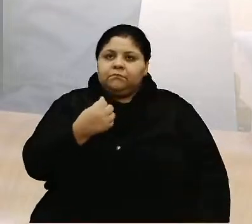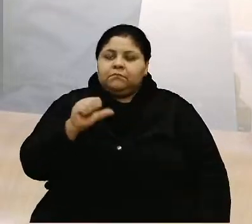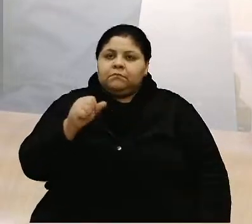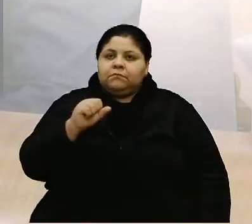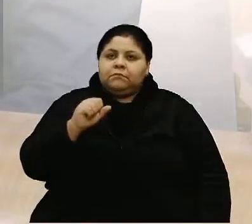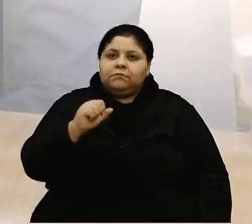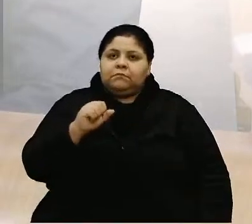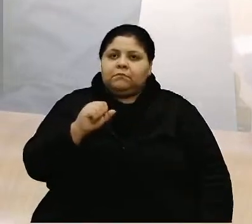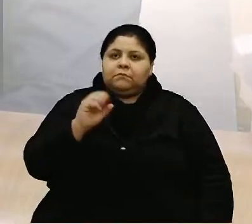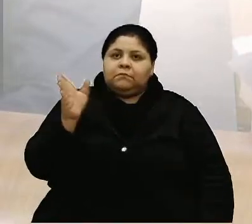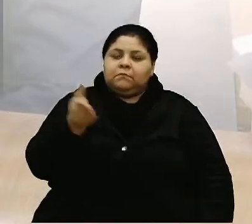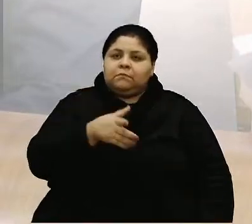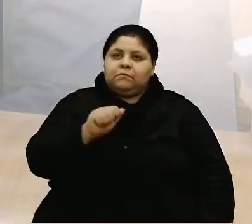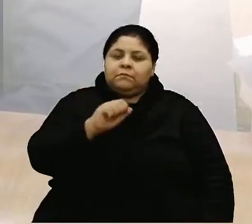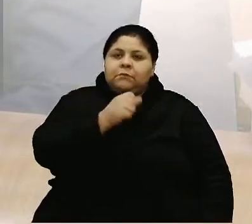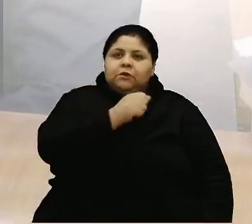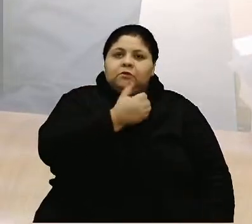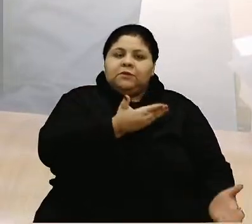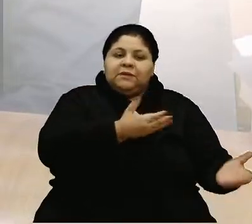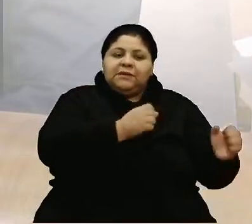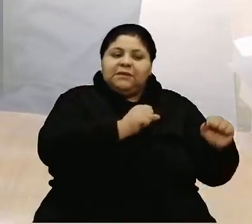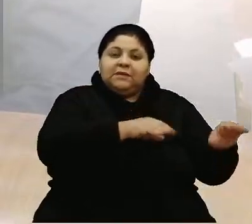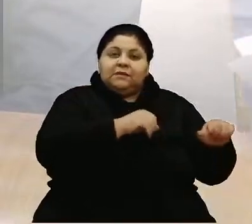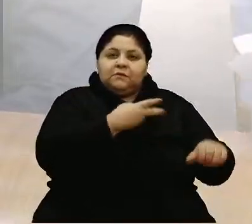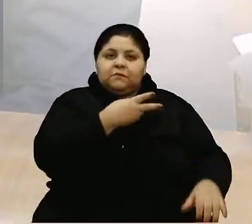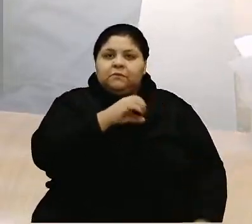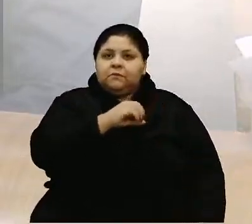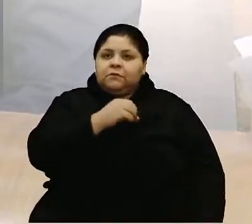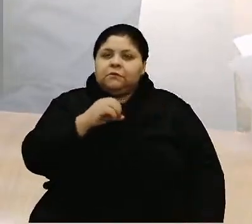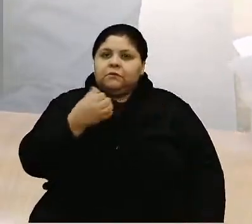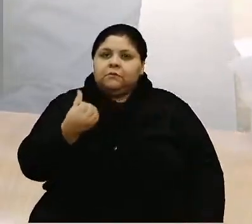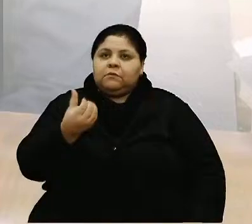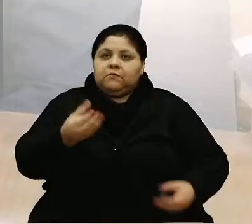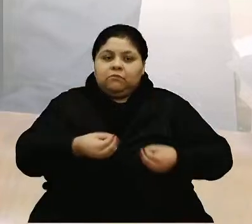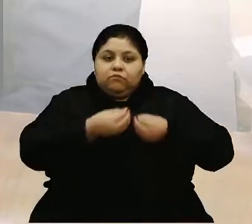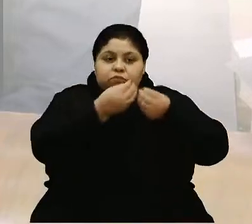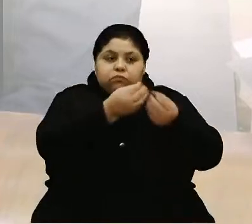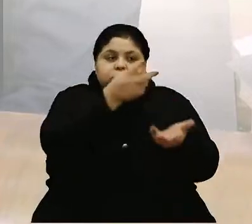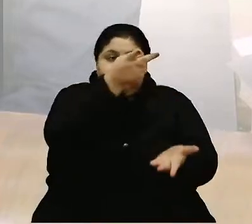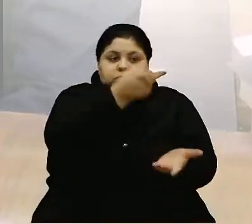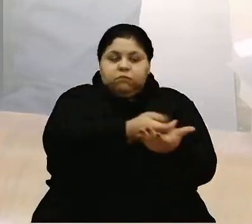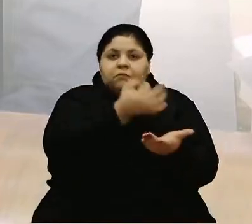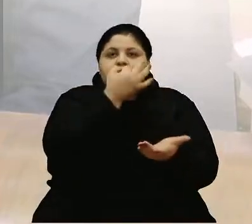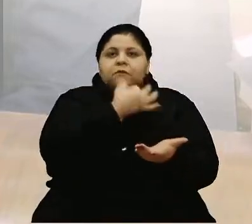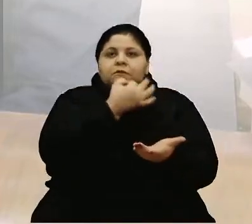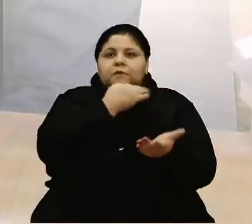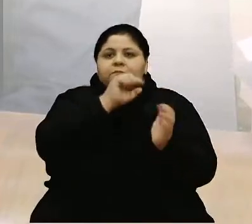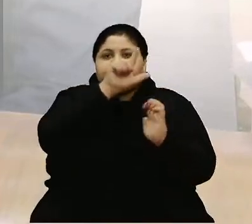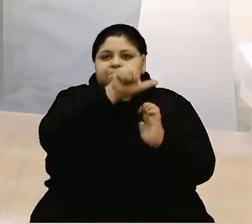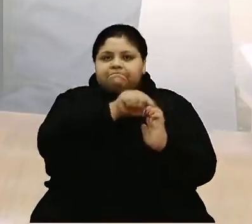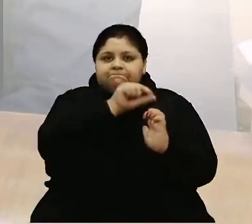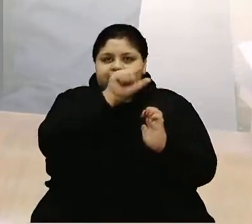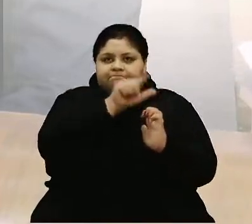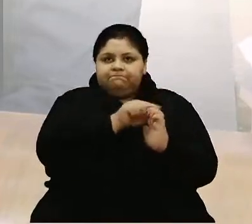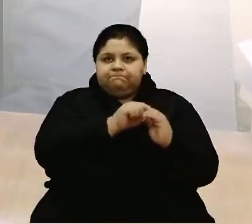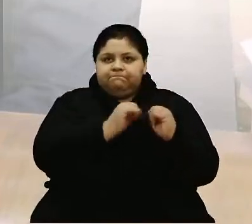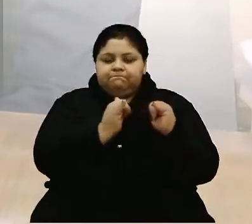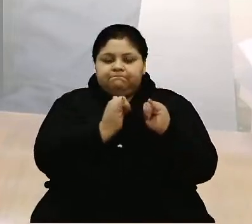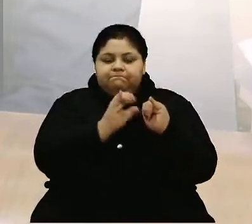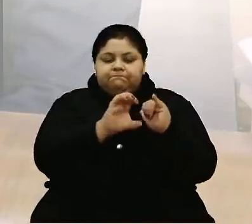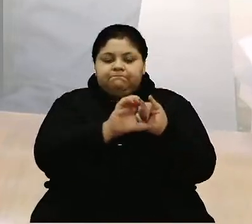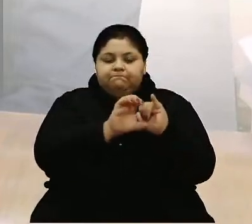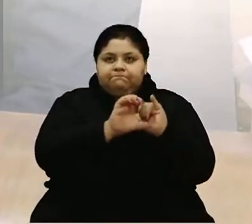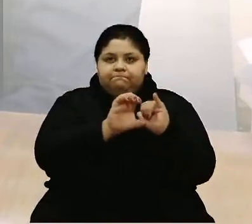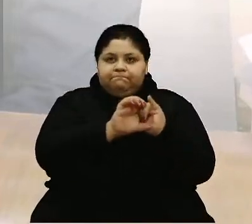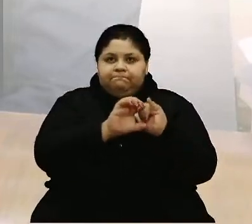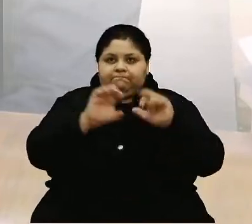8 de setembro de 2006, concede o Prêmio Caxias do Sul à TerraSol Toyota, em reconhecimento